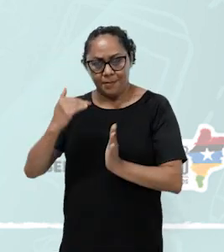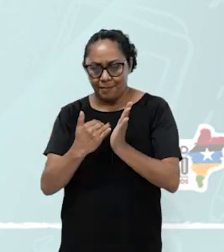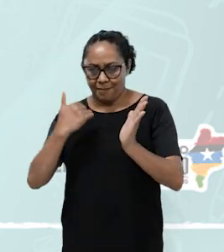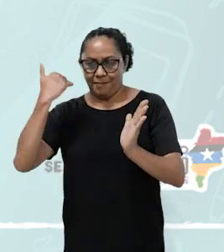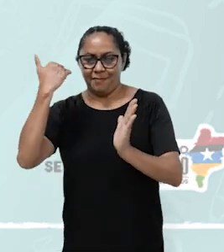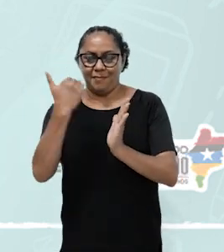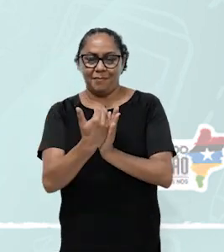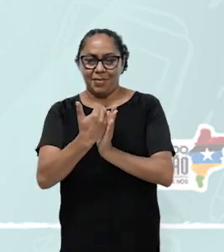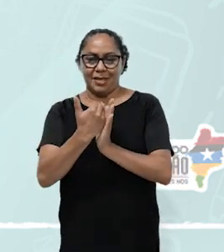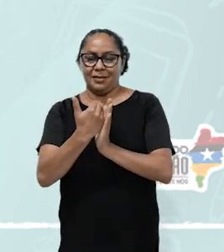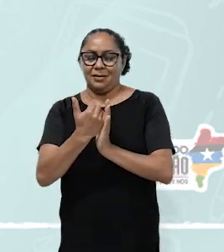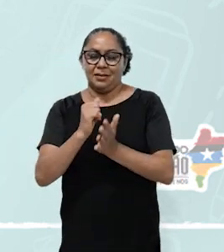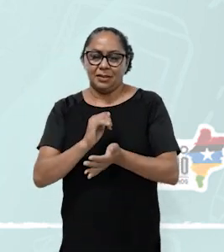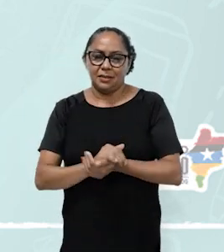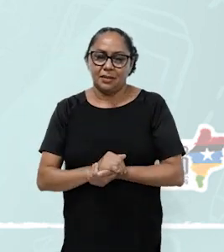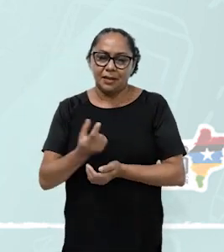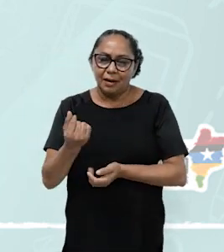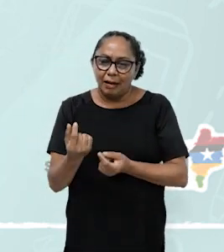pós-impressionistas talvez sejam,